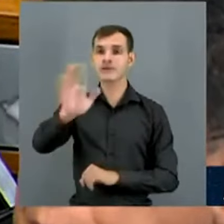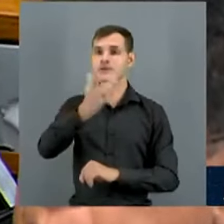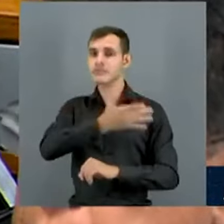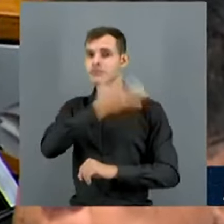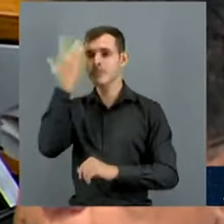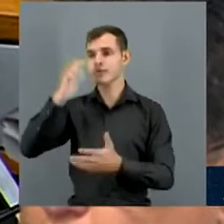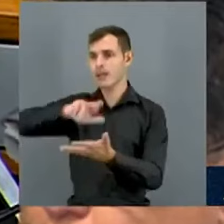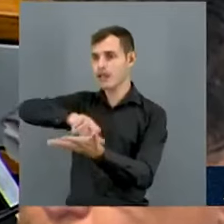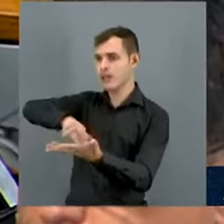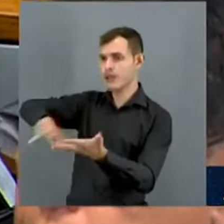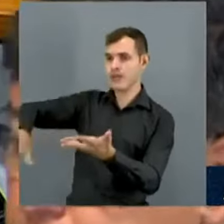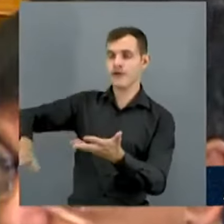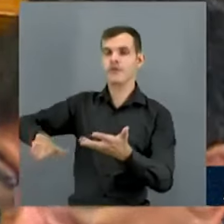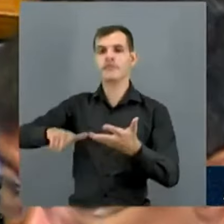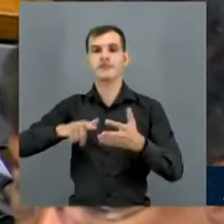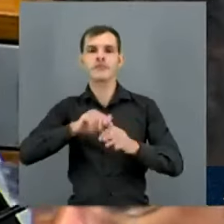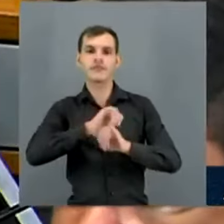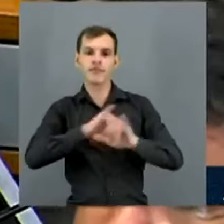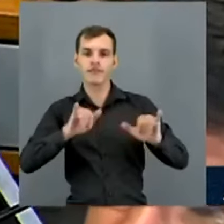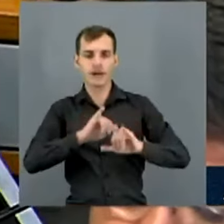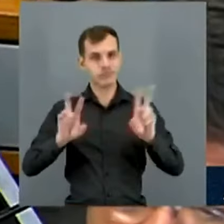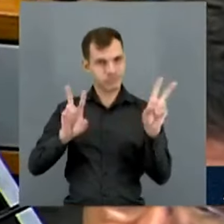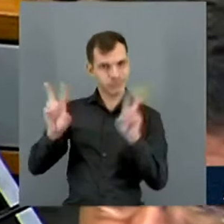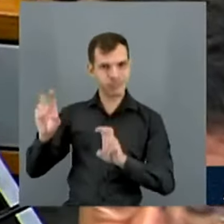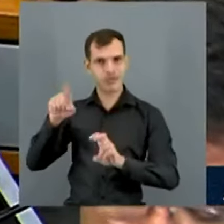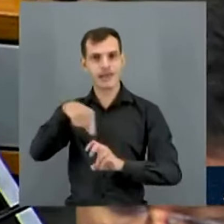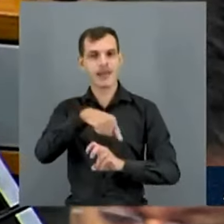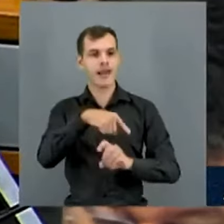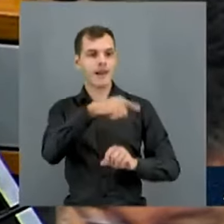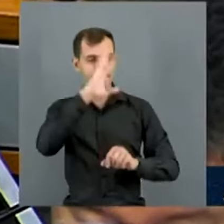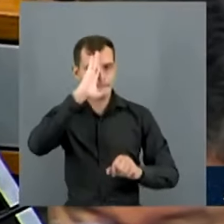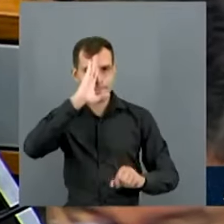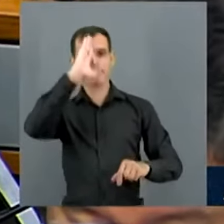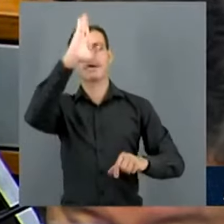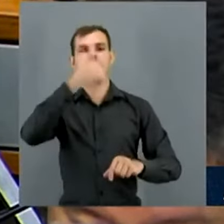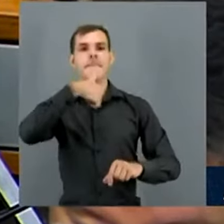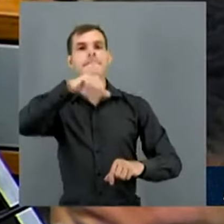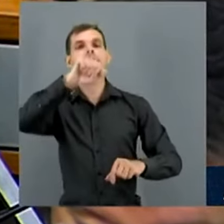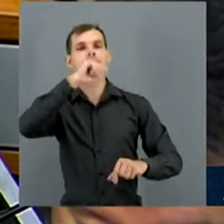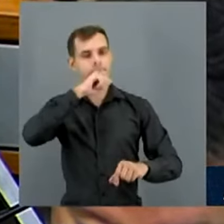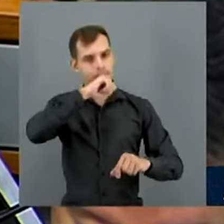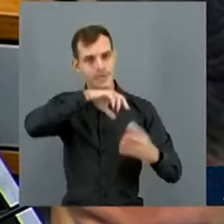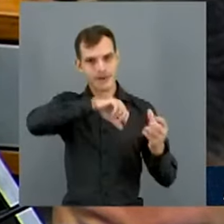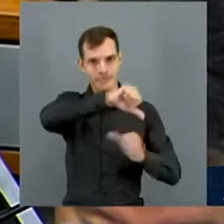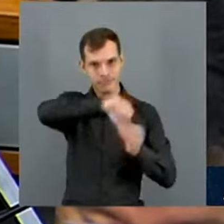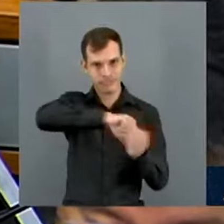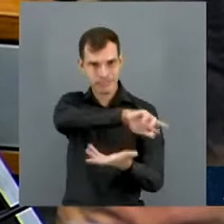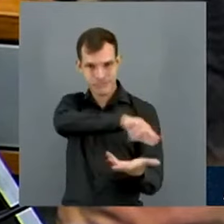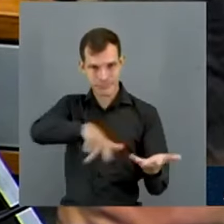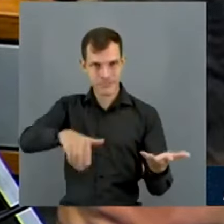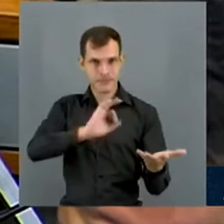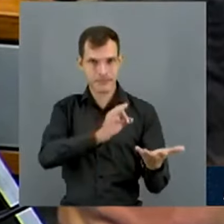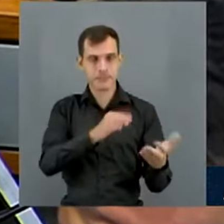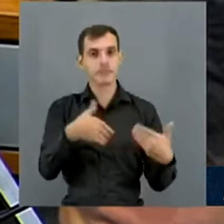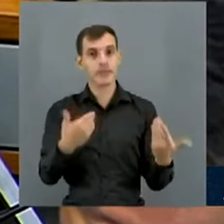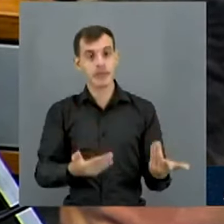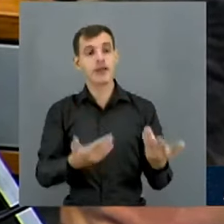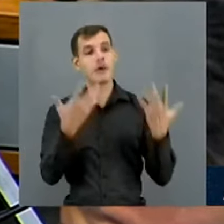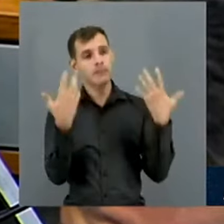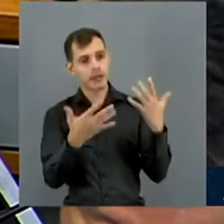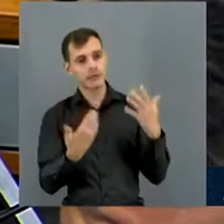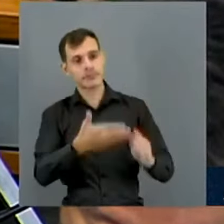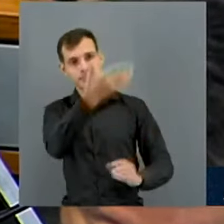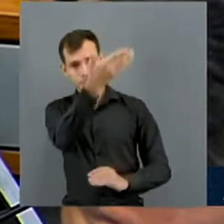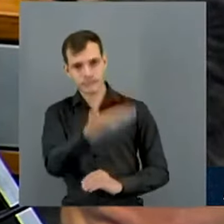as reformas. Mais uma vez, parabenizá-lo, a condução do presidente Davi Alcolumbre, sempre com muito brilhantismo, num